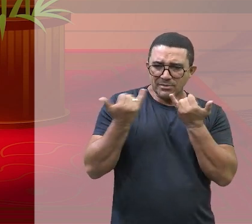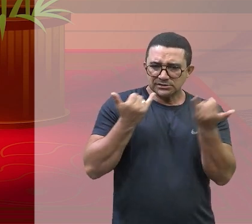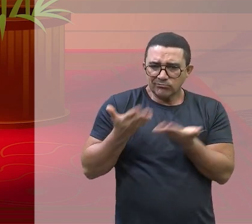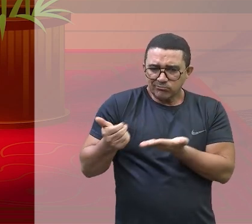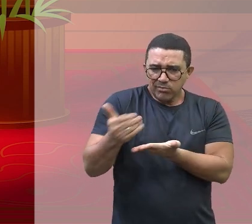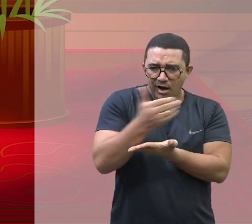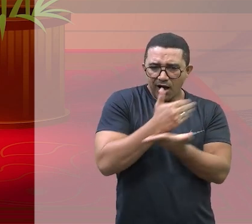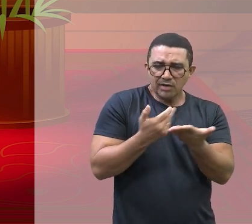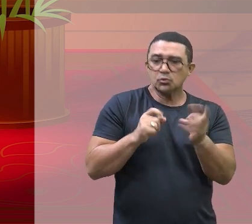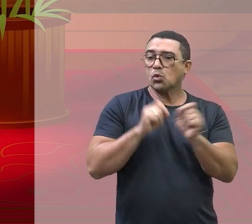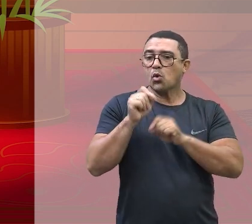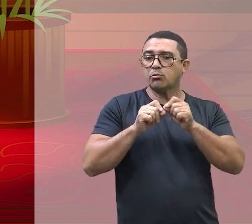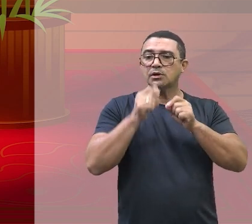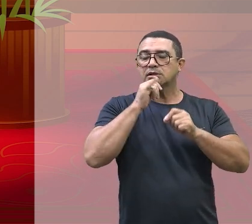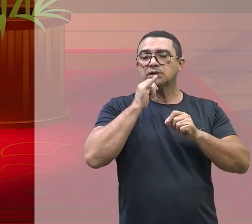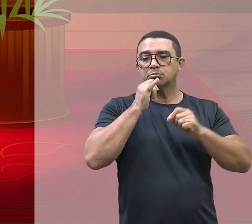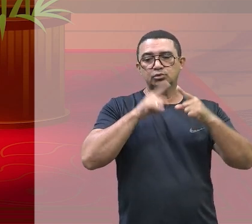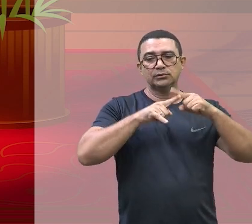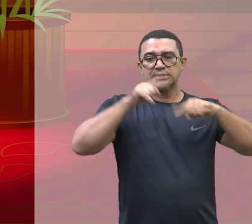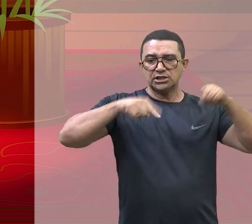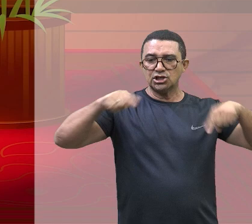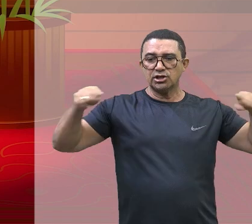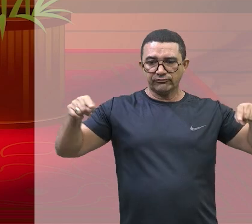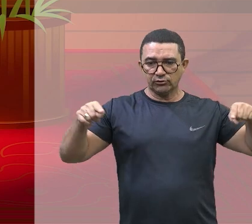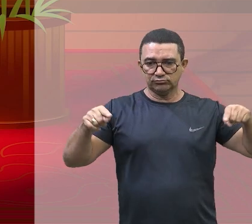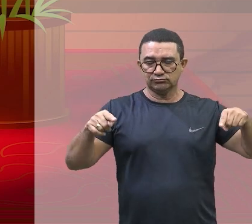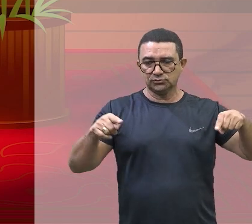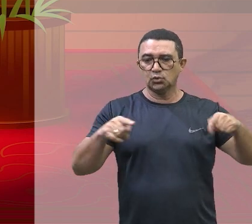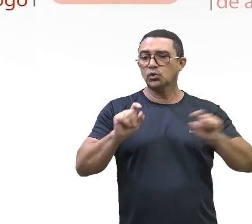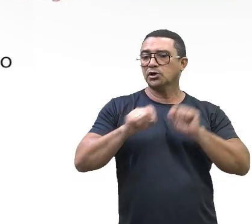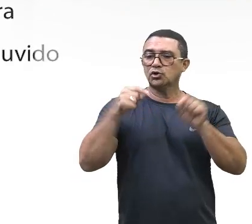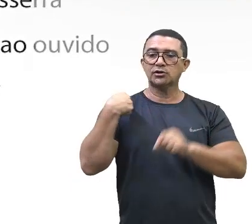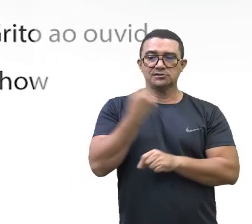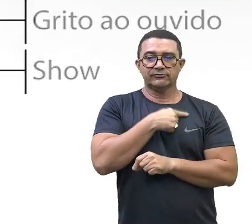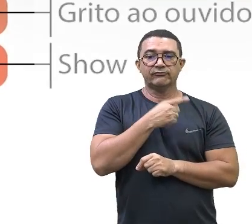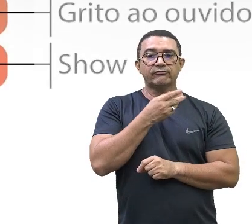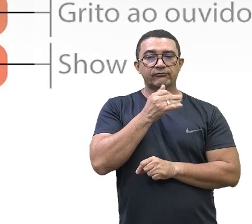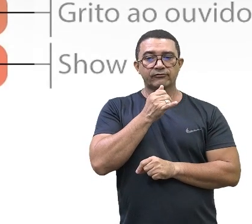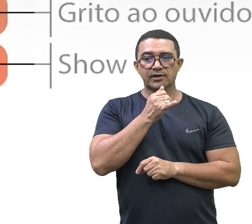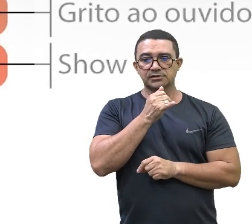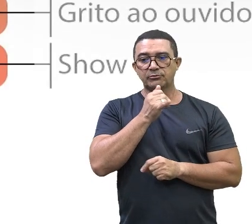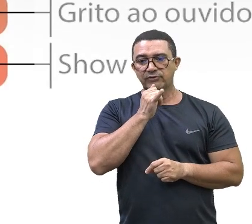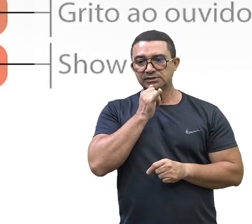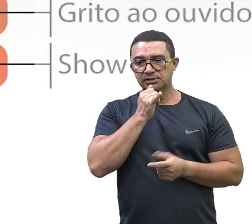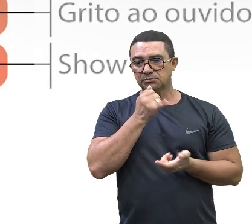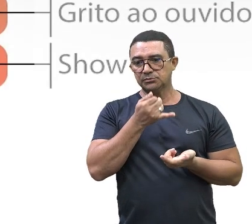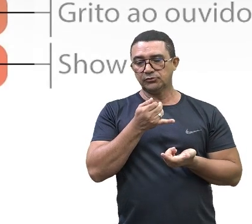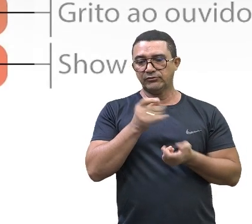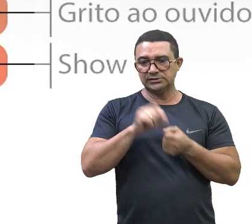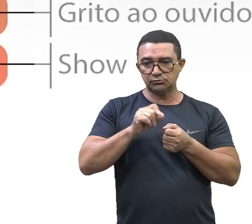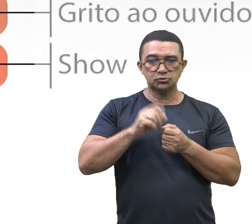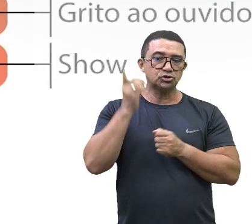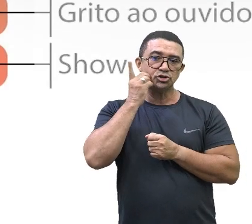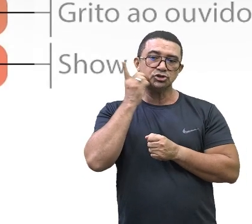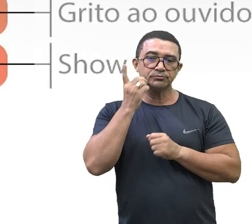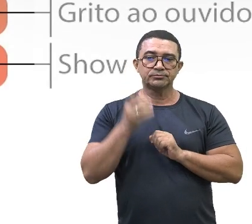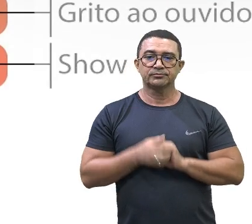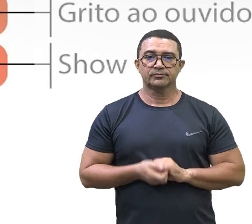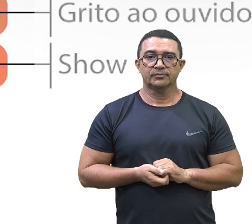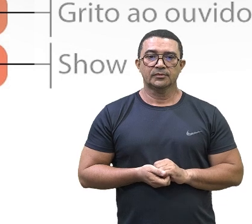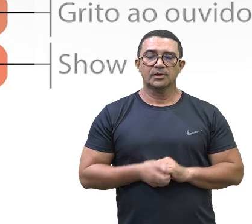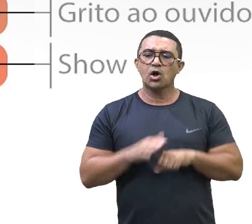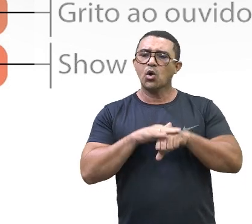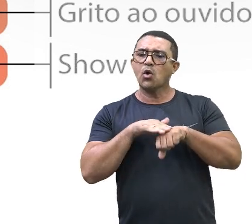de decibéis ali do que nós fazemos no nosso dia a dia. Veja aí. Tá? Uma conversa normal, nós